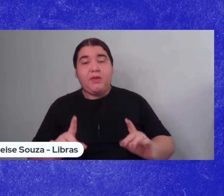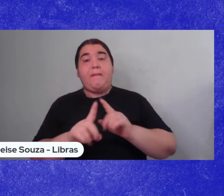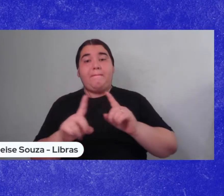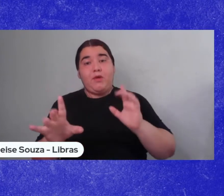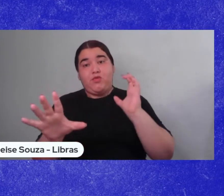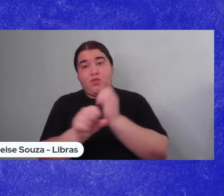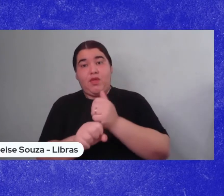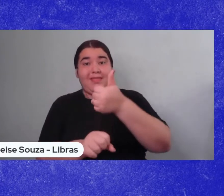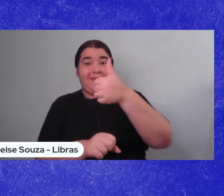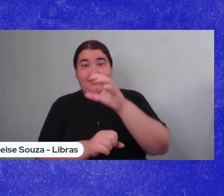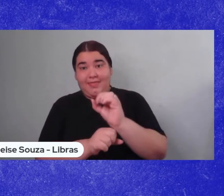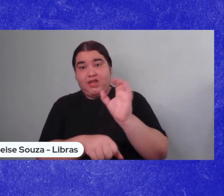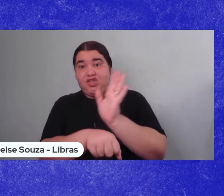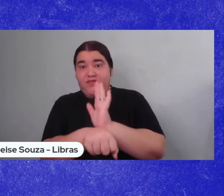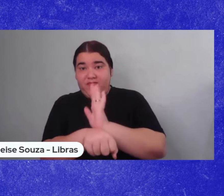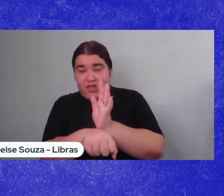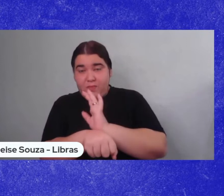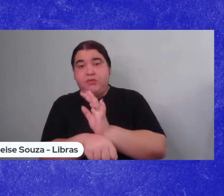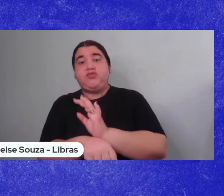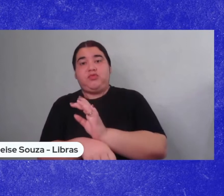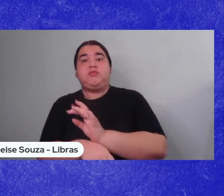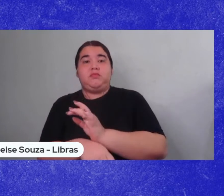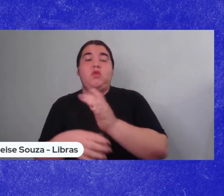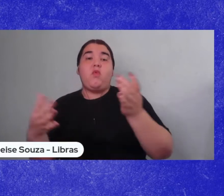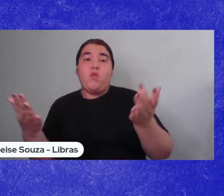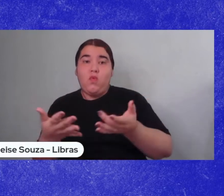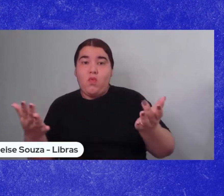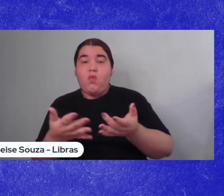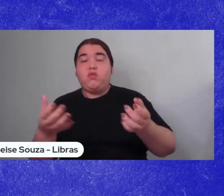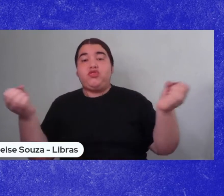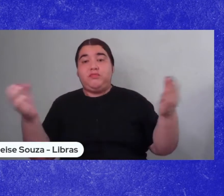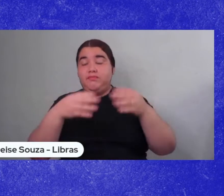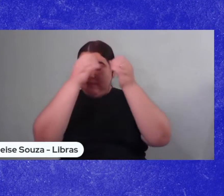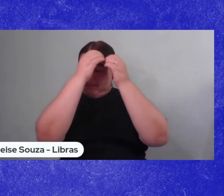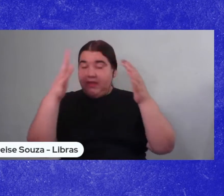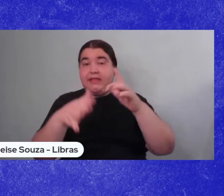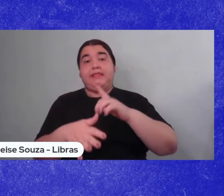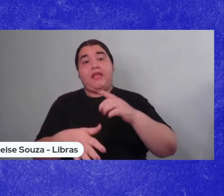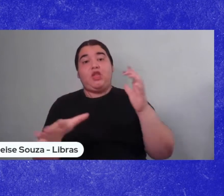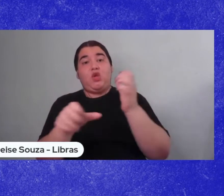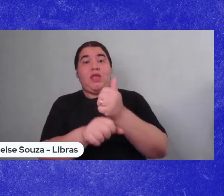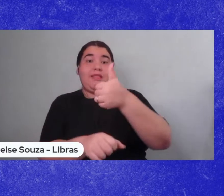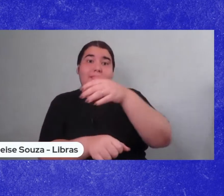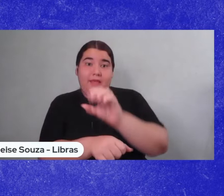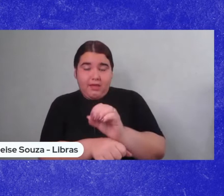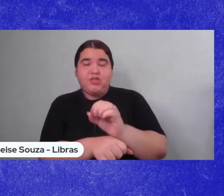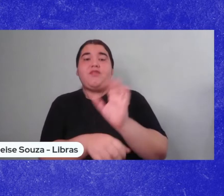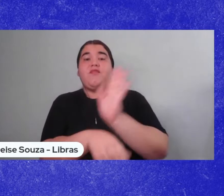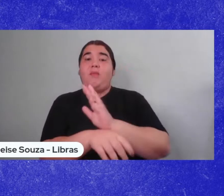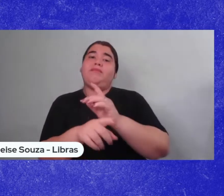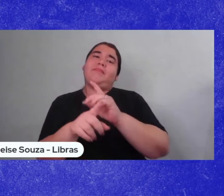10 filmes cada mostra. Então, nessa Fantástico Imaginário, temos 10 filmes. Não conseguimos reunir todo mundo aqui, infelizmente,